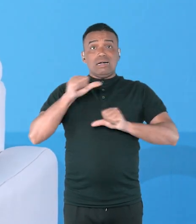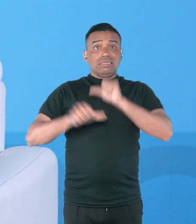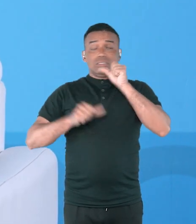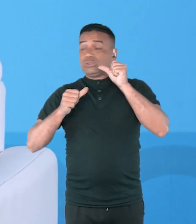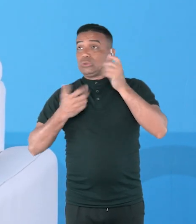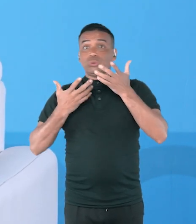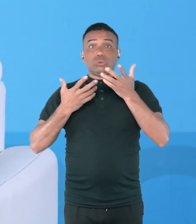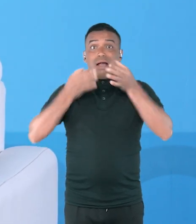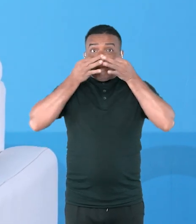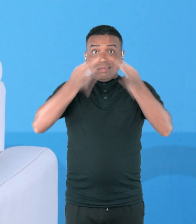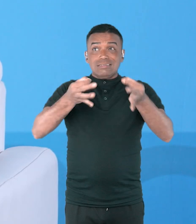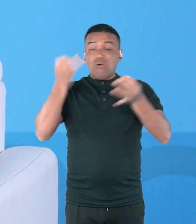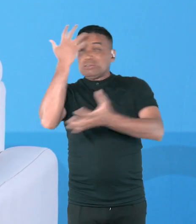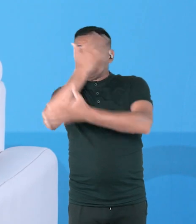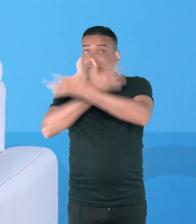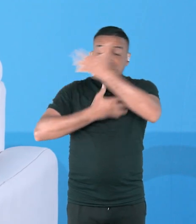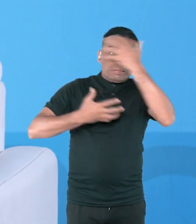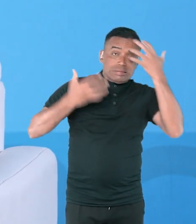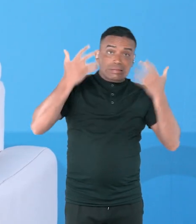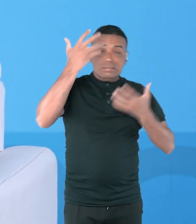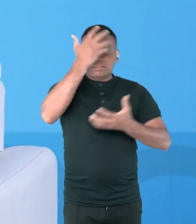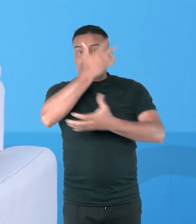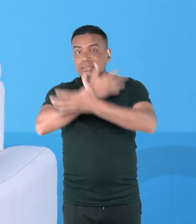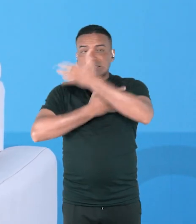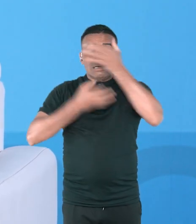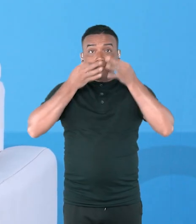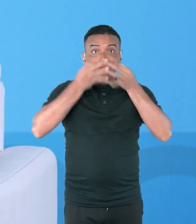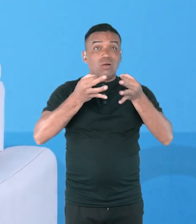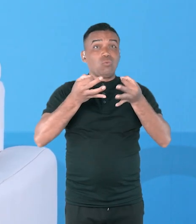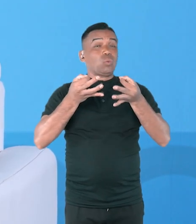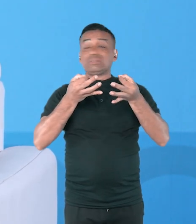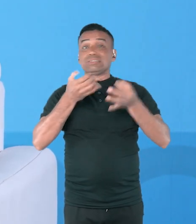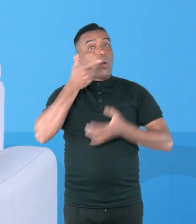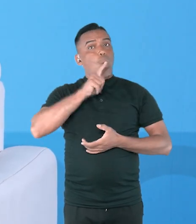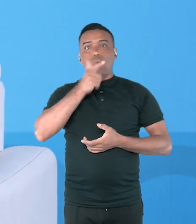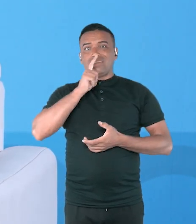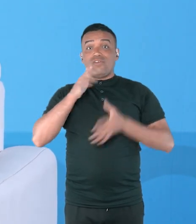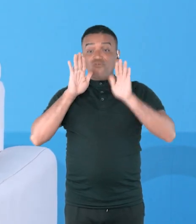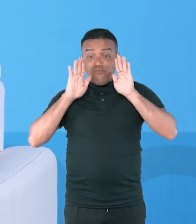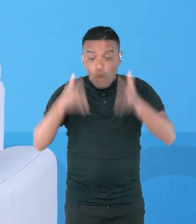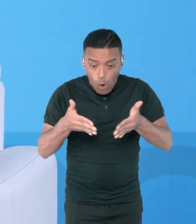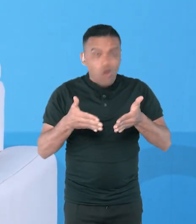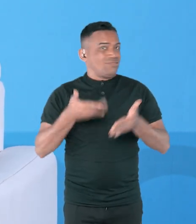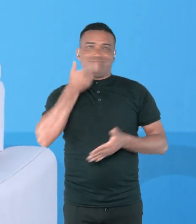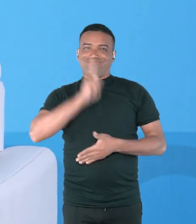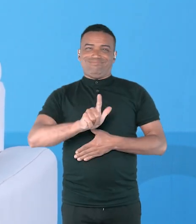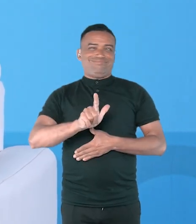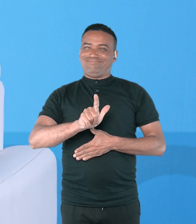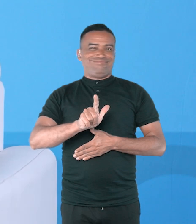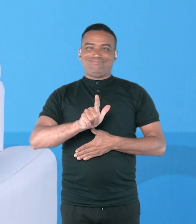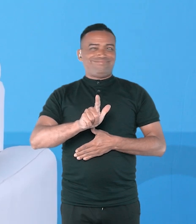estilhaçando a nossa atenção, está todo mundo com a atenção estilhaçada. Né? A